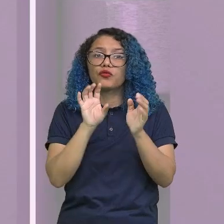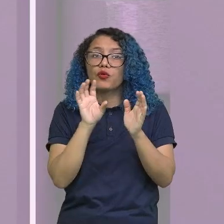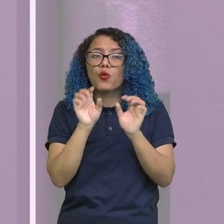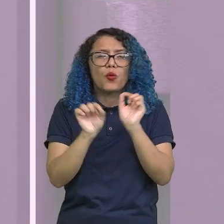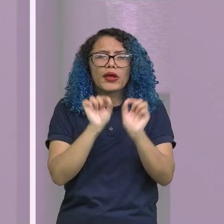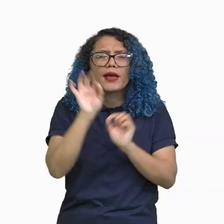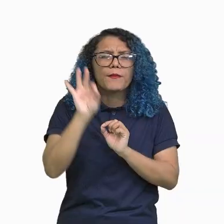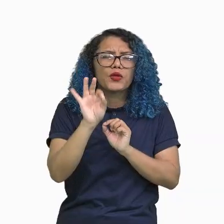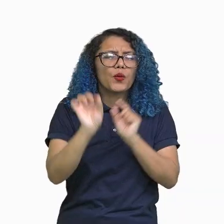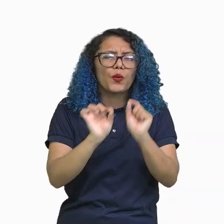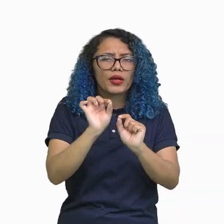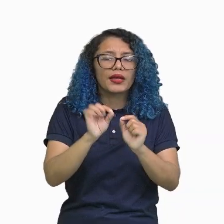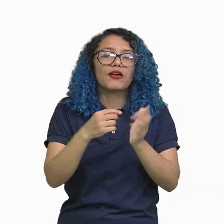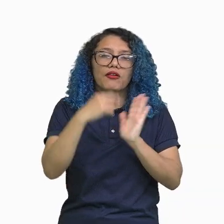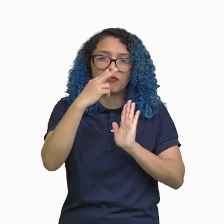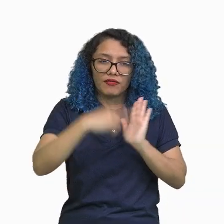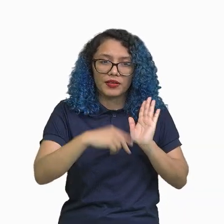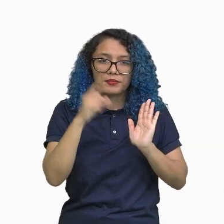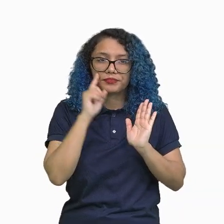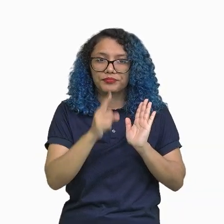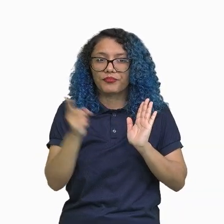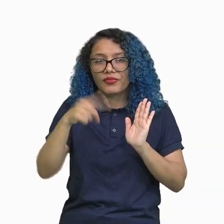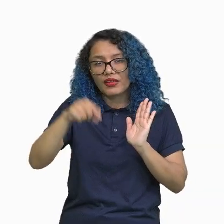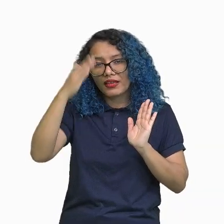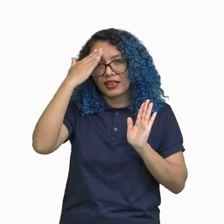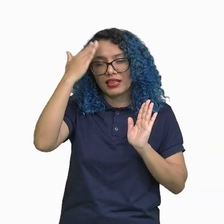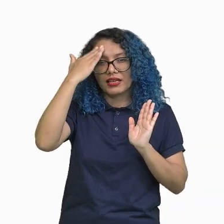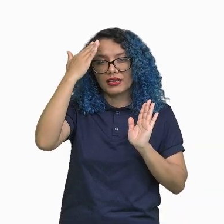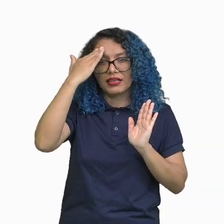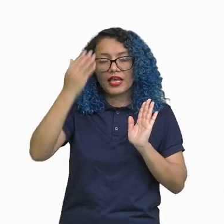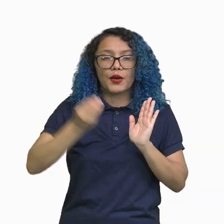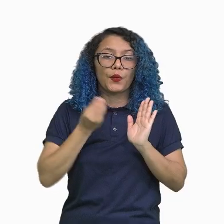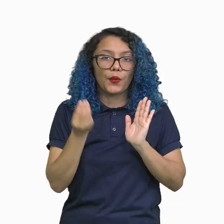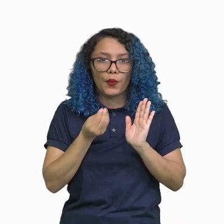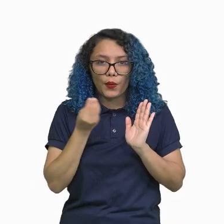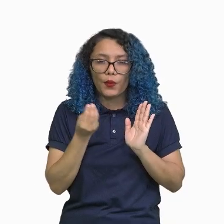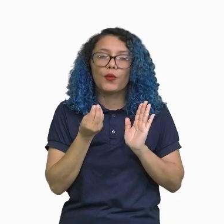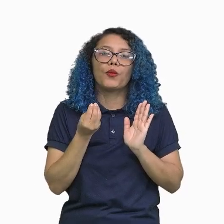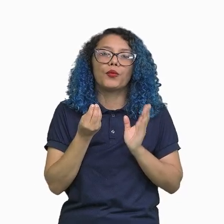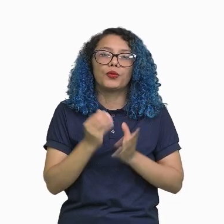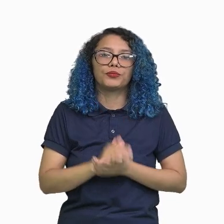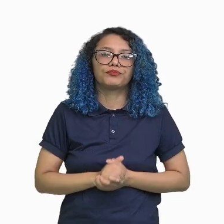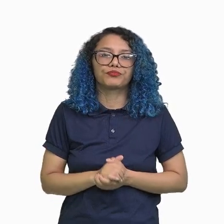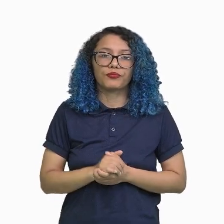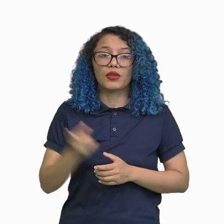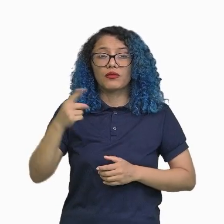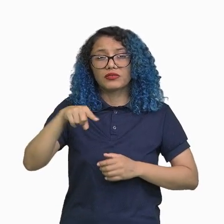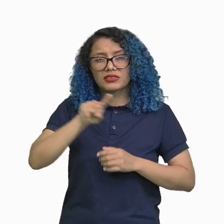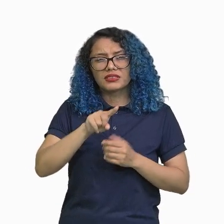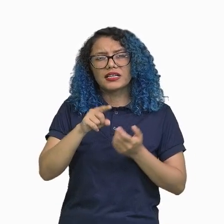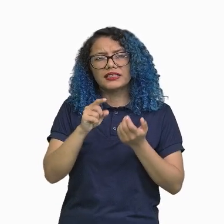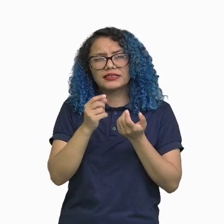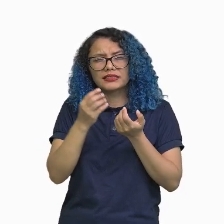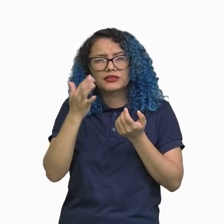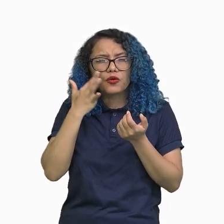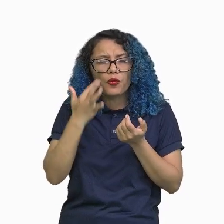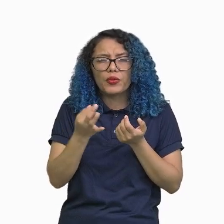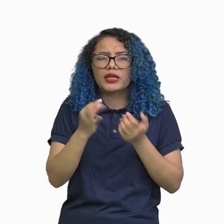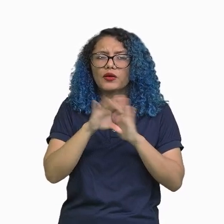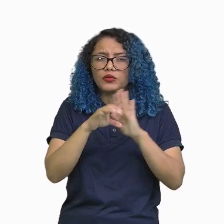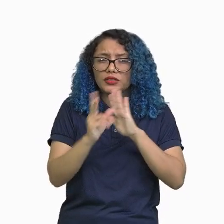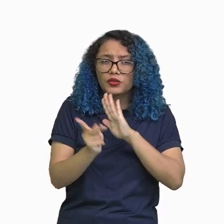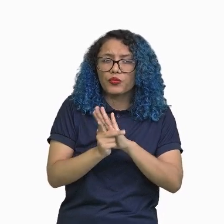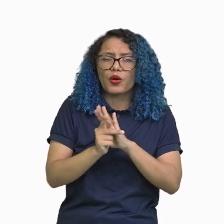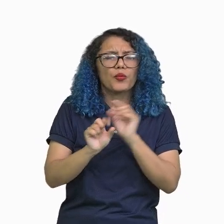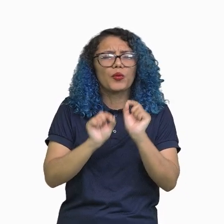sabe, vamos então ler para que você aí consiga identificar e a partir de então você consiga conceituar a porcentagem. Porcentagem é